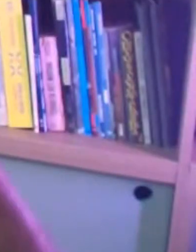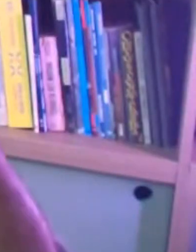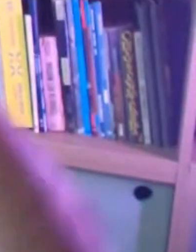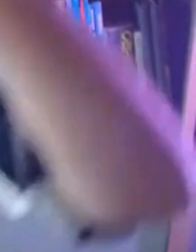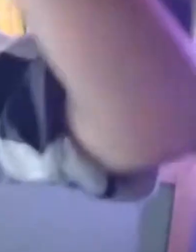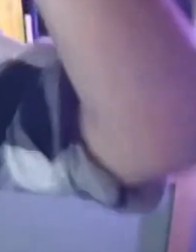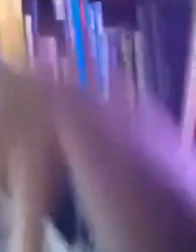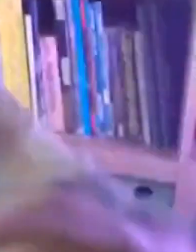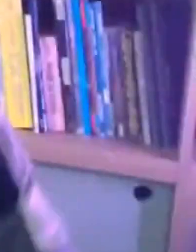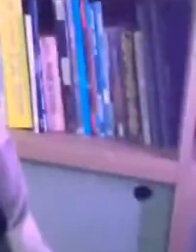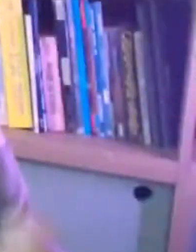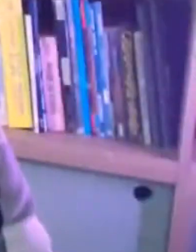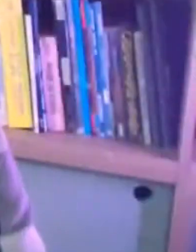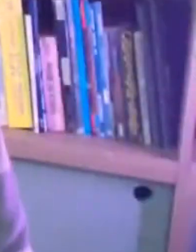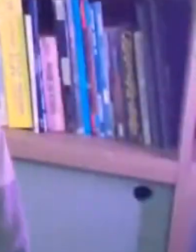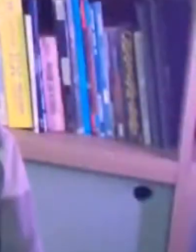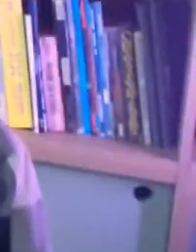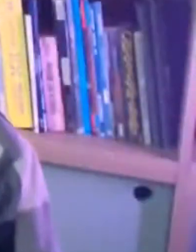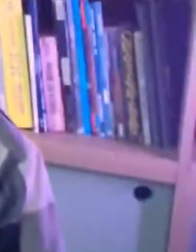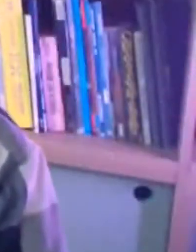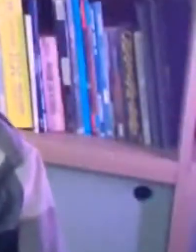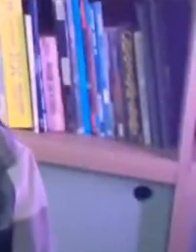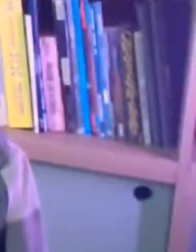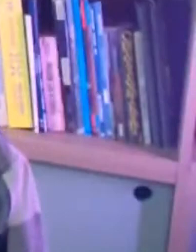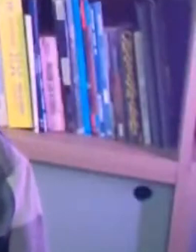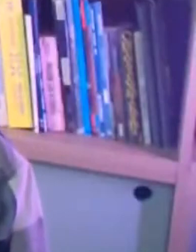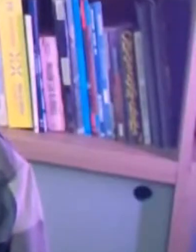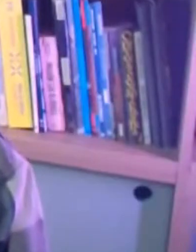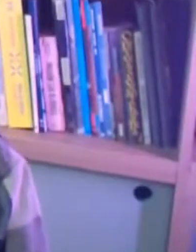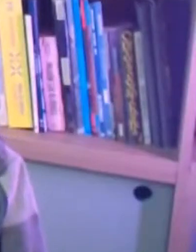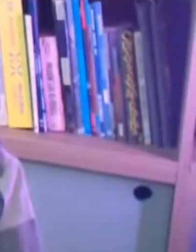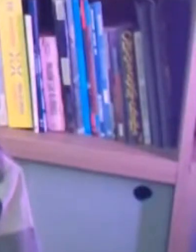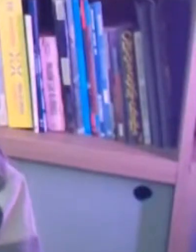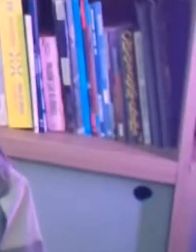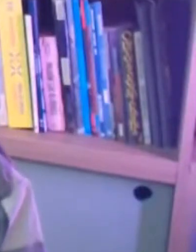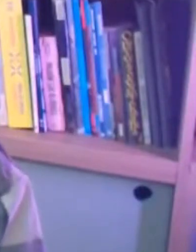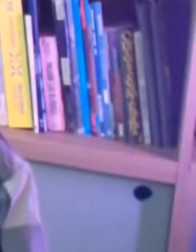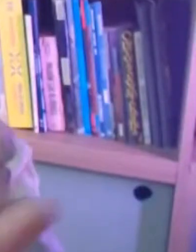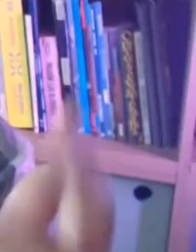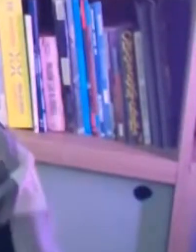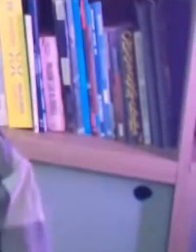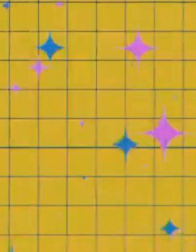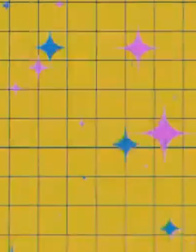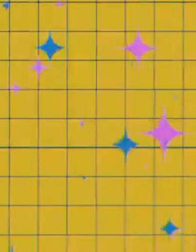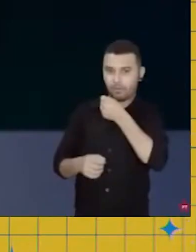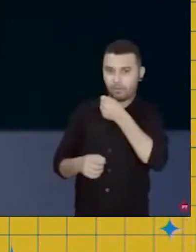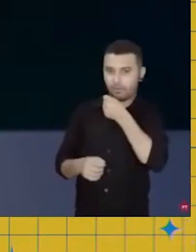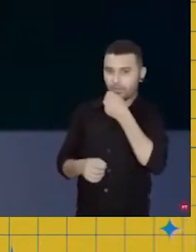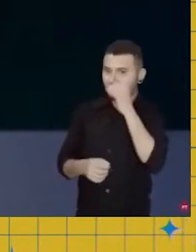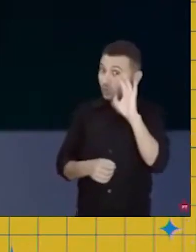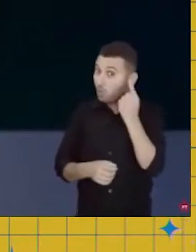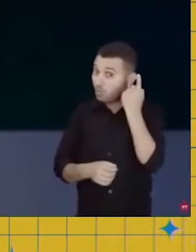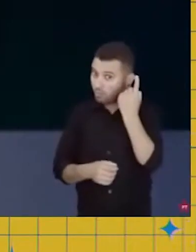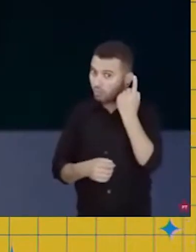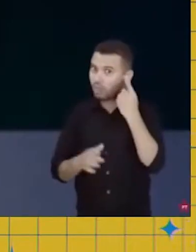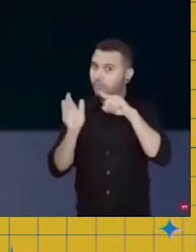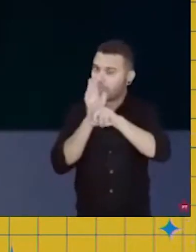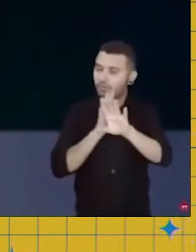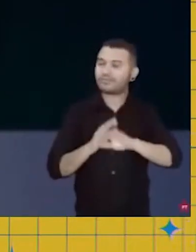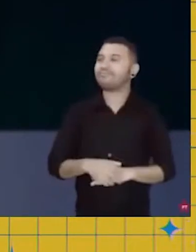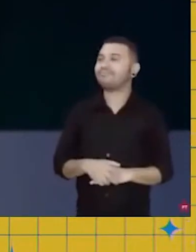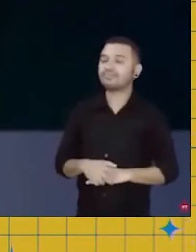pressionar o mercado abaixar Será que isso vai ser feito essa era a preocupação desse jeito assim olá